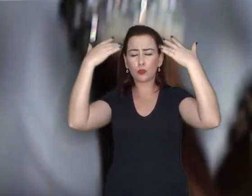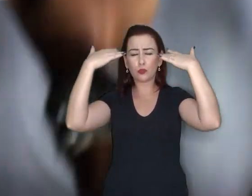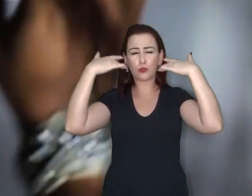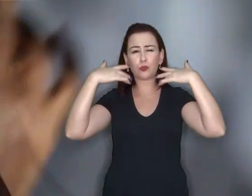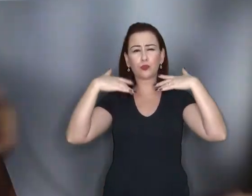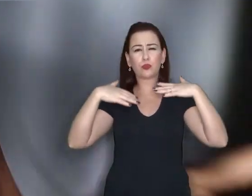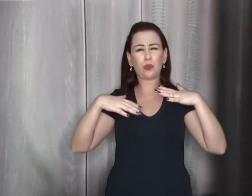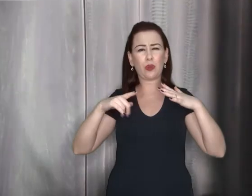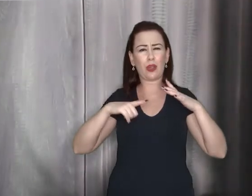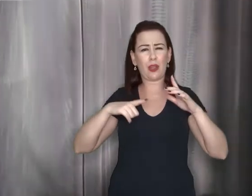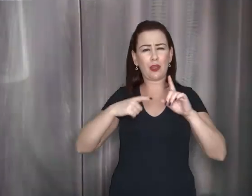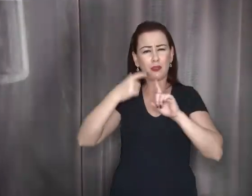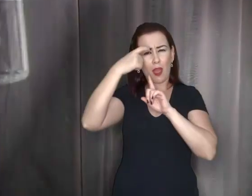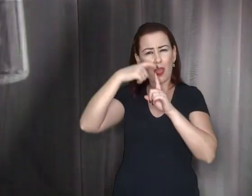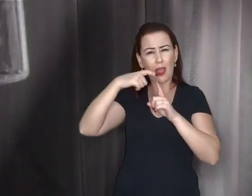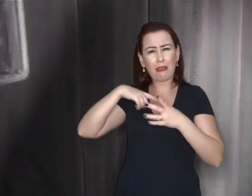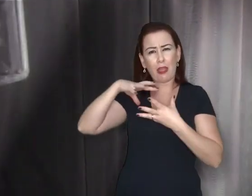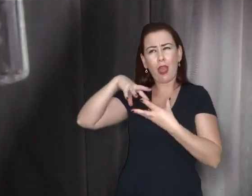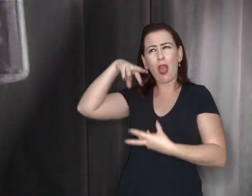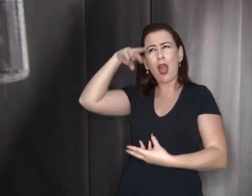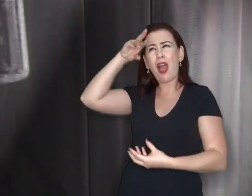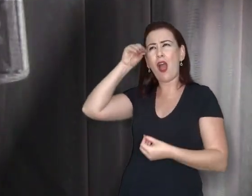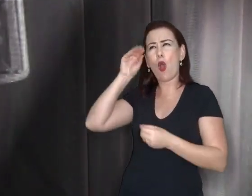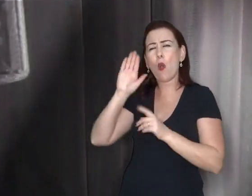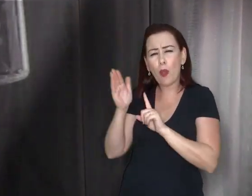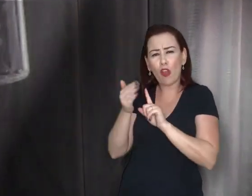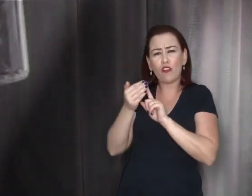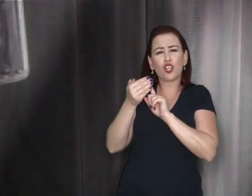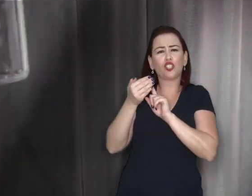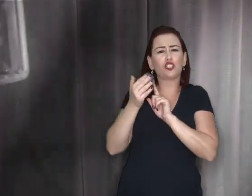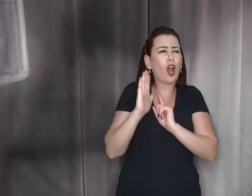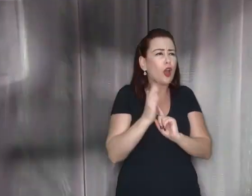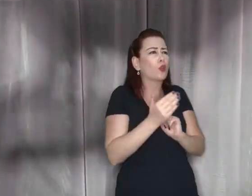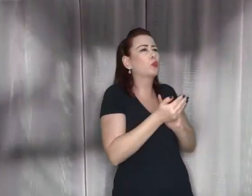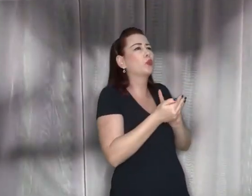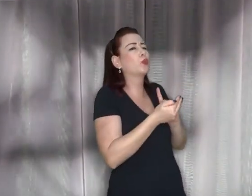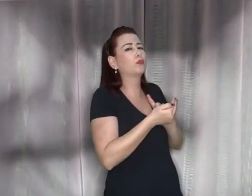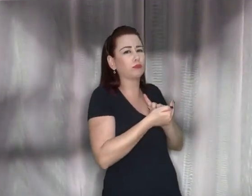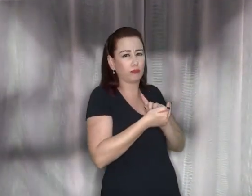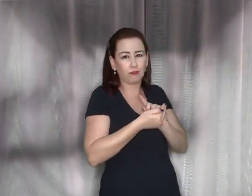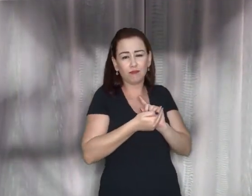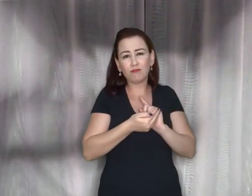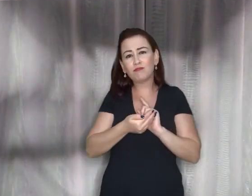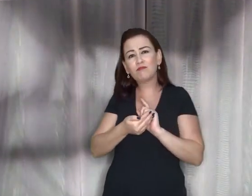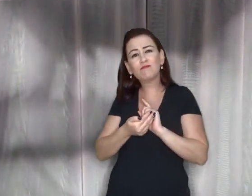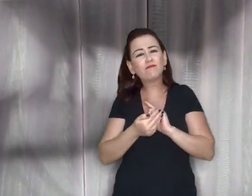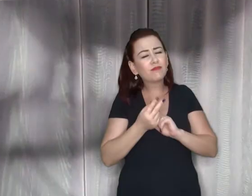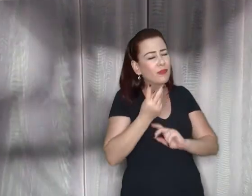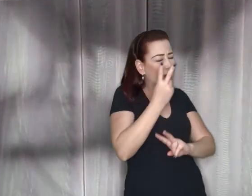benzer. Corpo fechado, alma que ecoa,